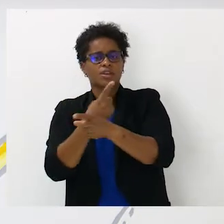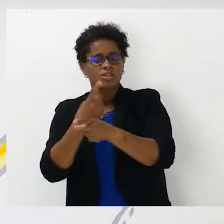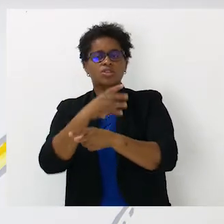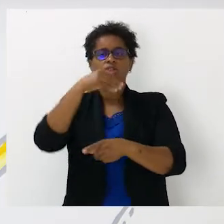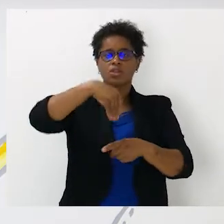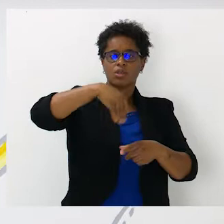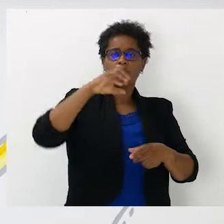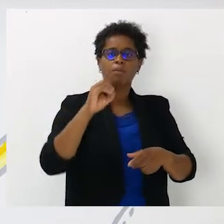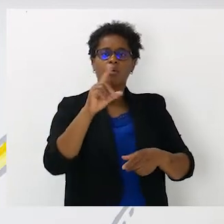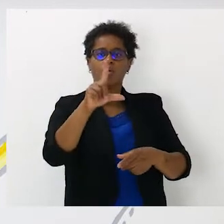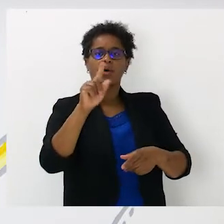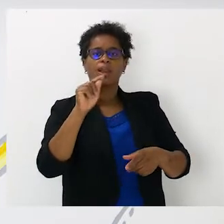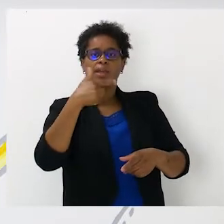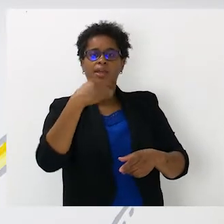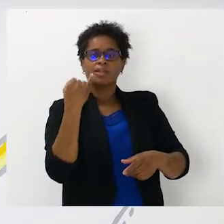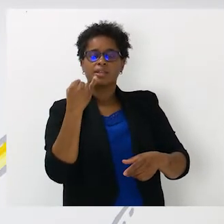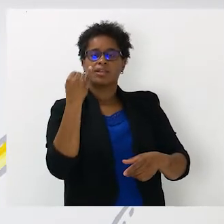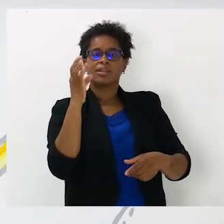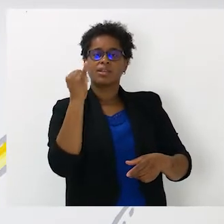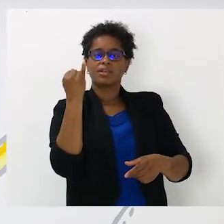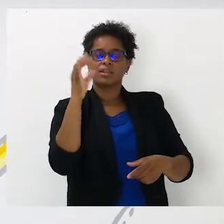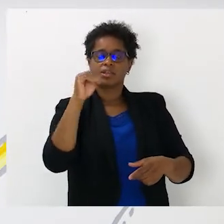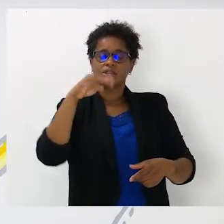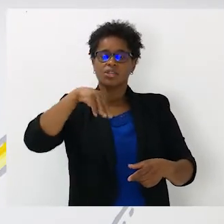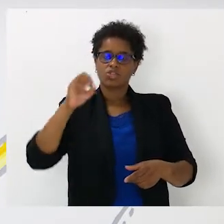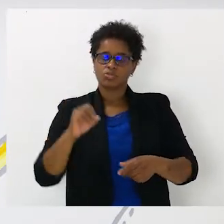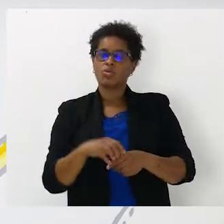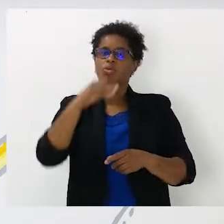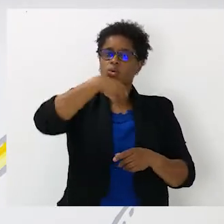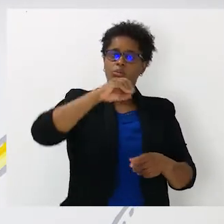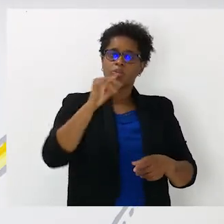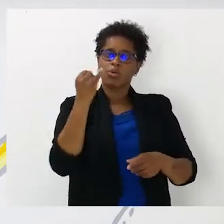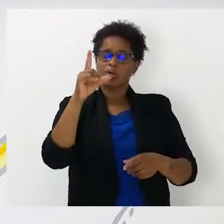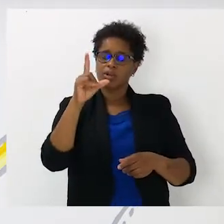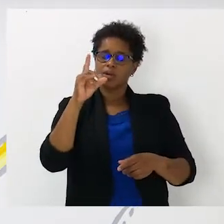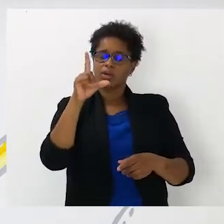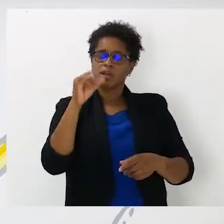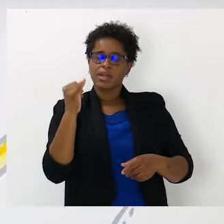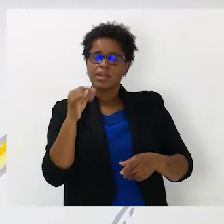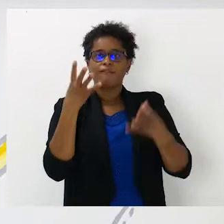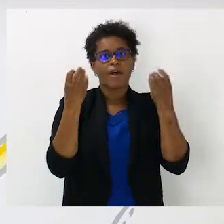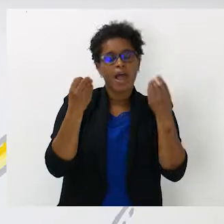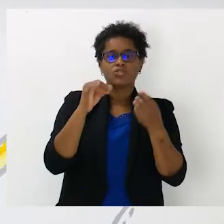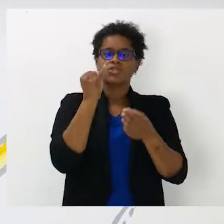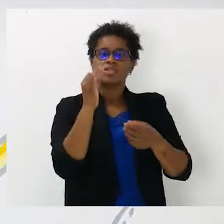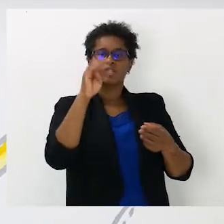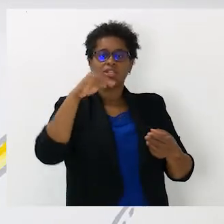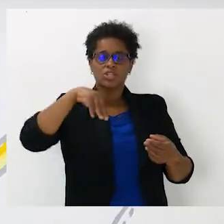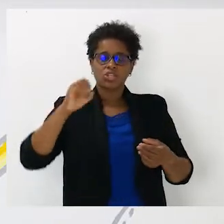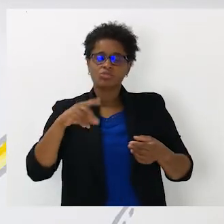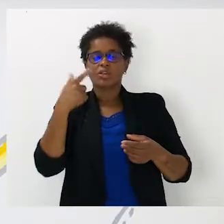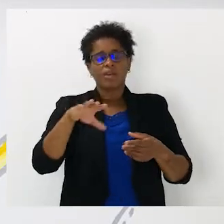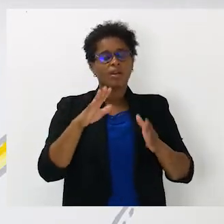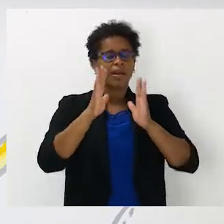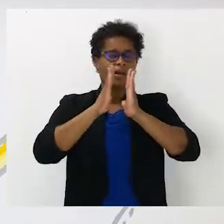politeísmo. Poli, vários. Ismo tem a ver com a crença em